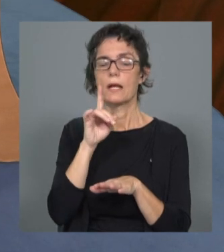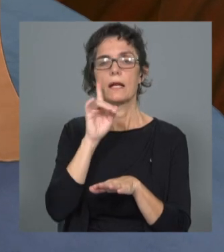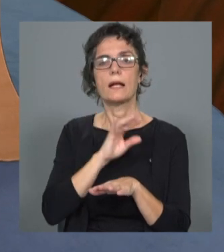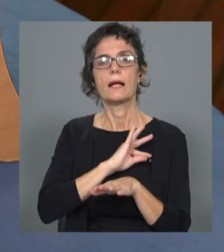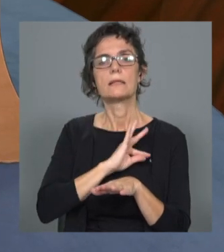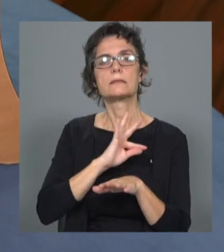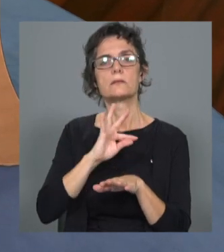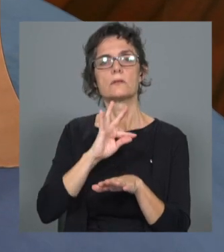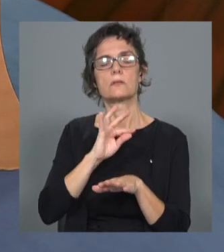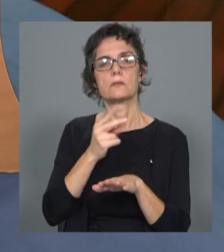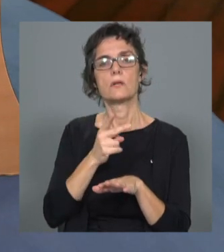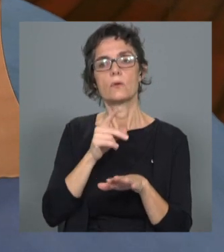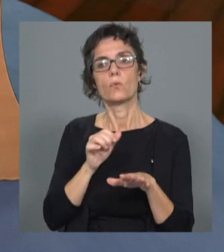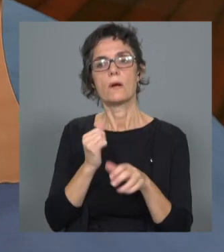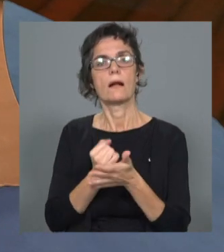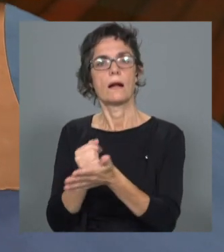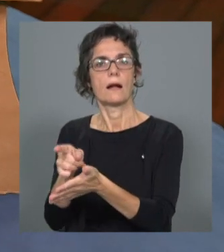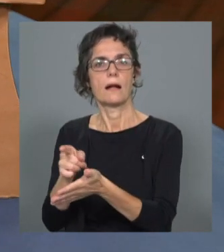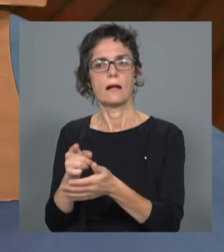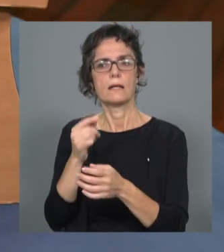meu pai também. O pai não estava muito bem,